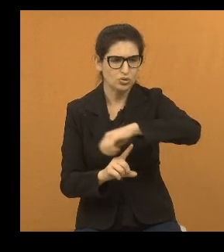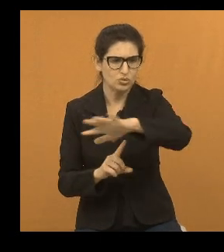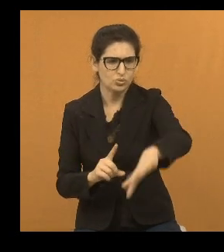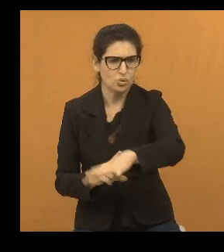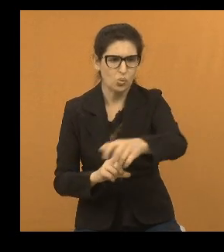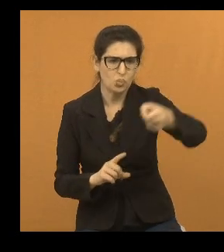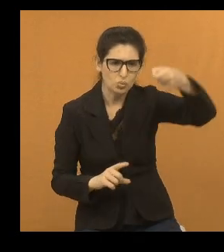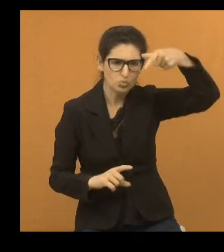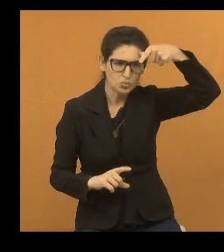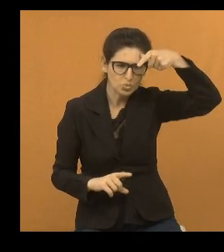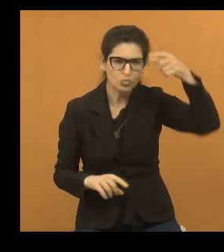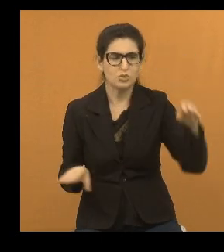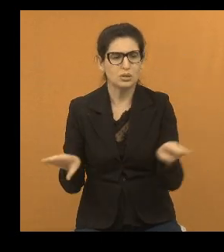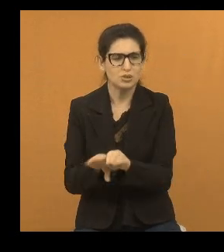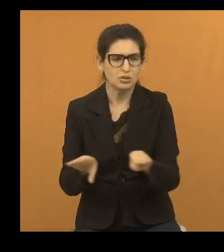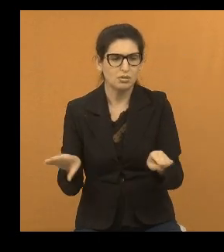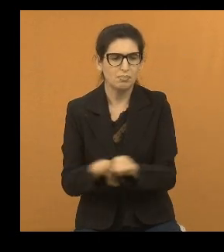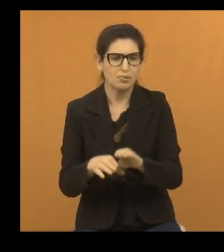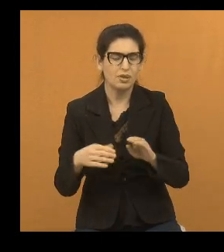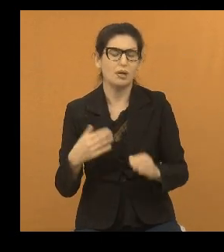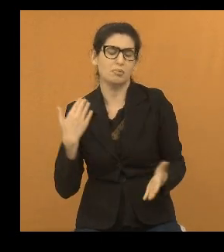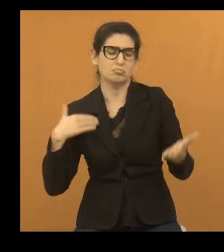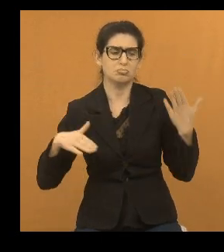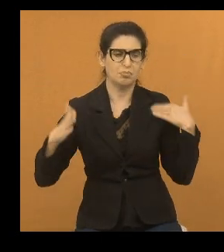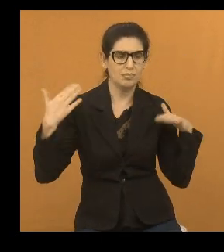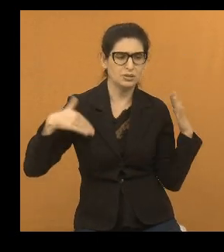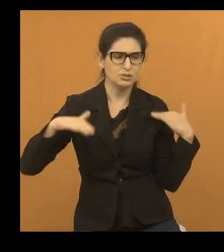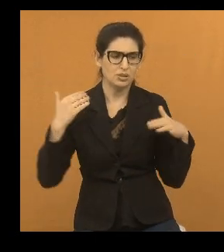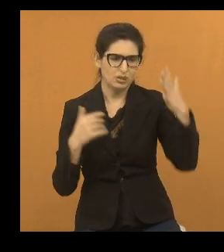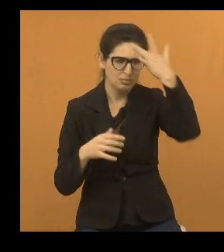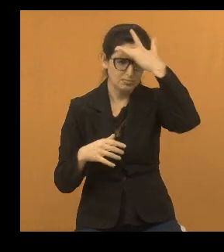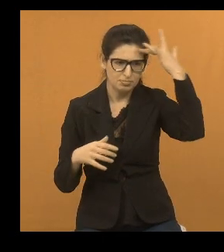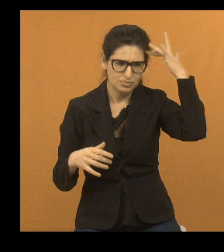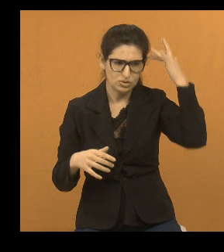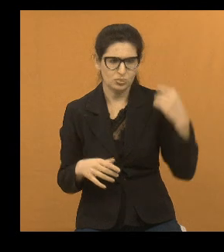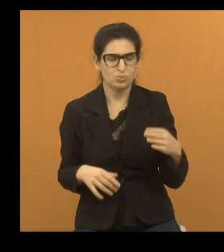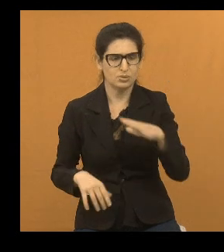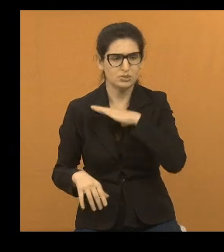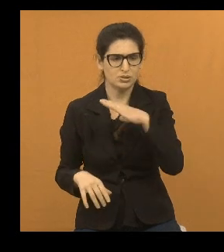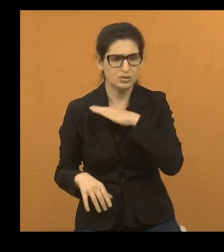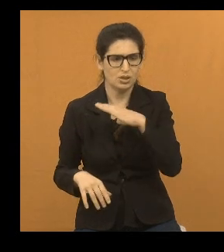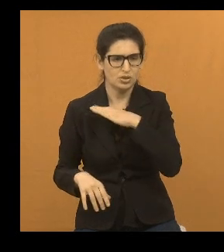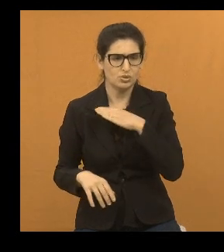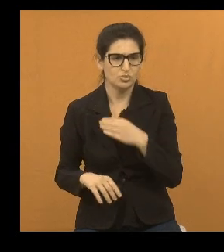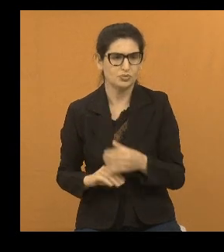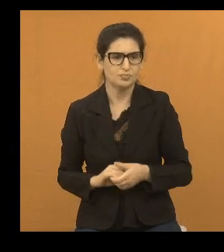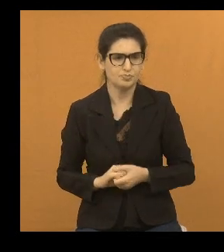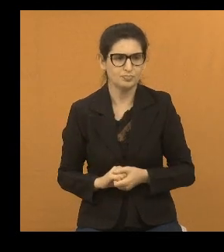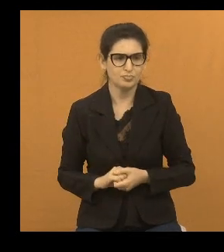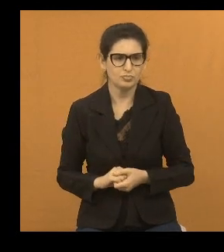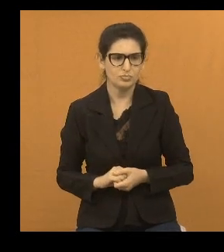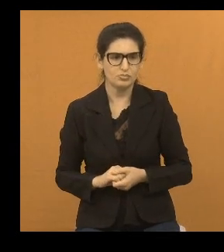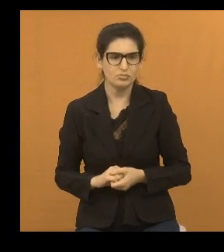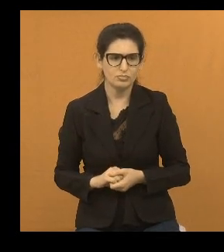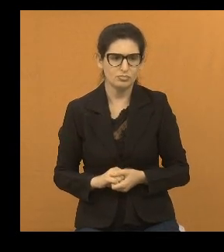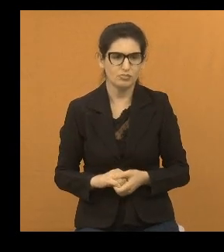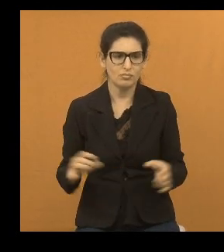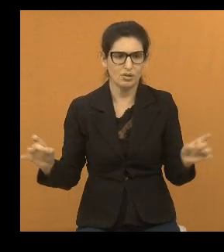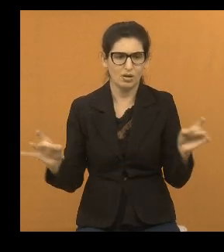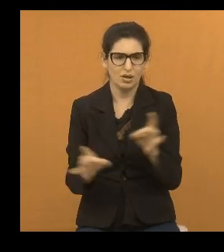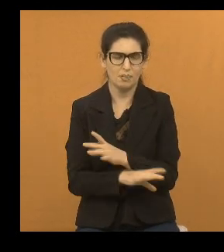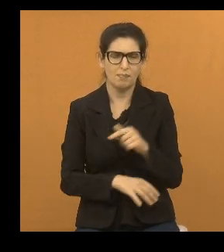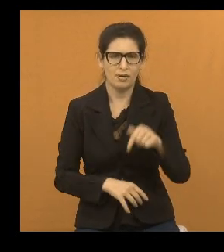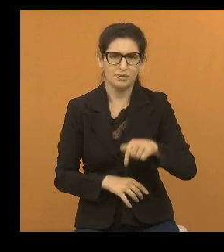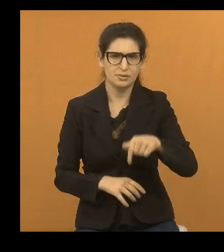turismo ecológico. E, por fim, para finalizar essa